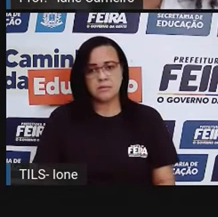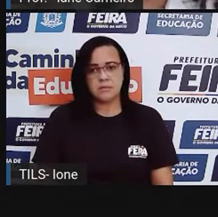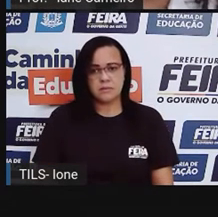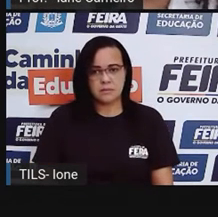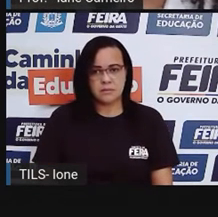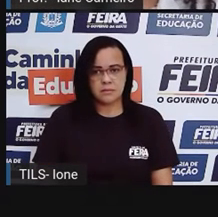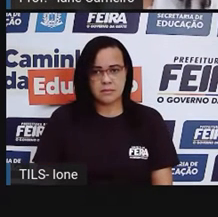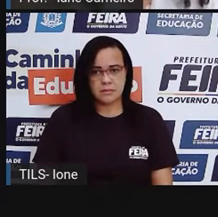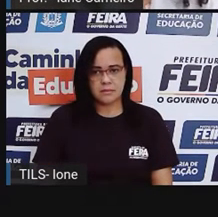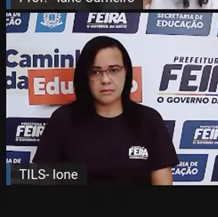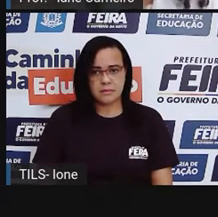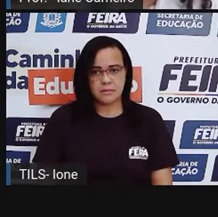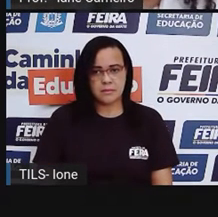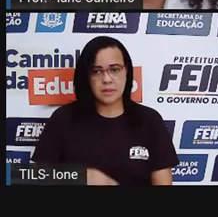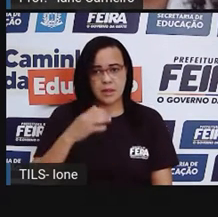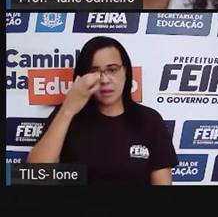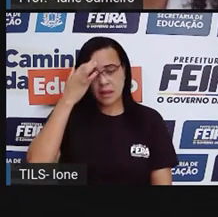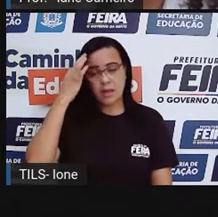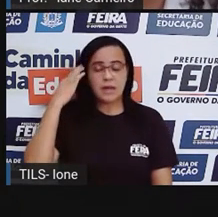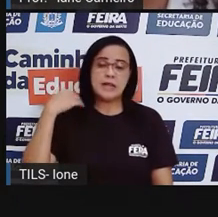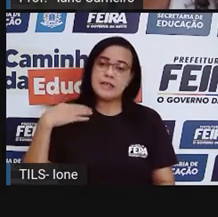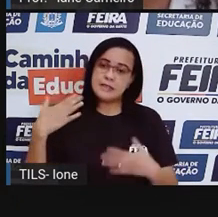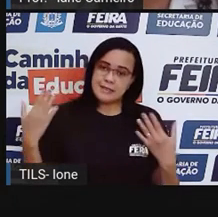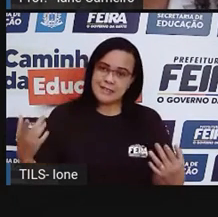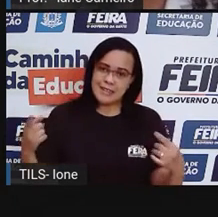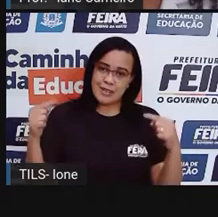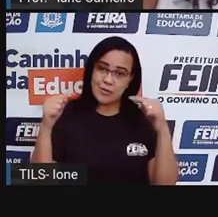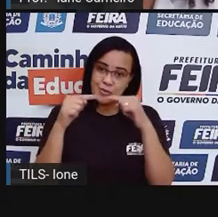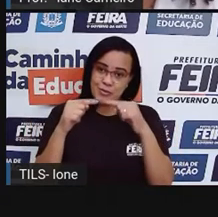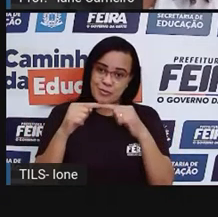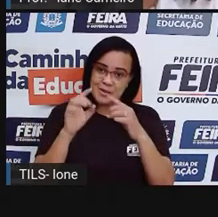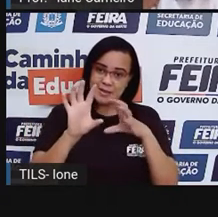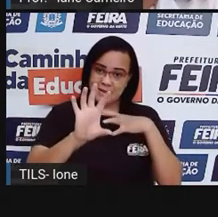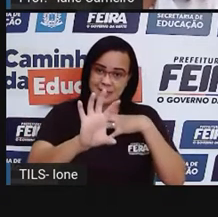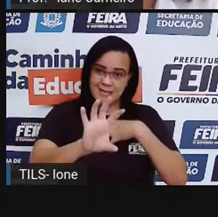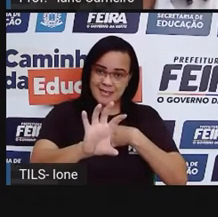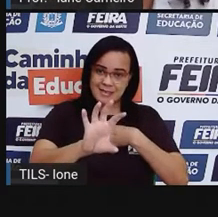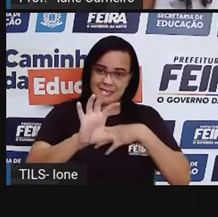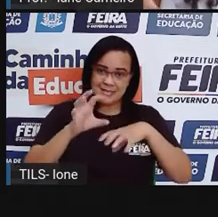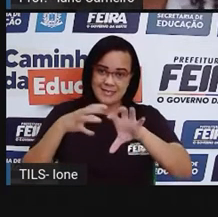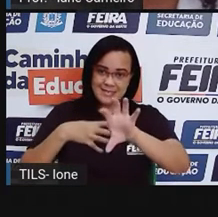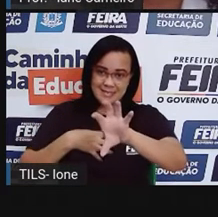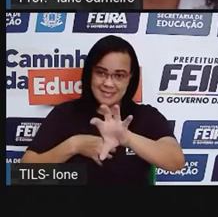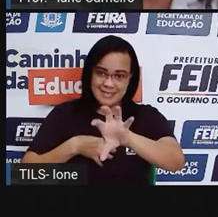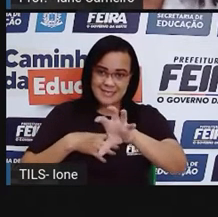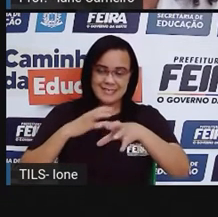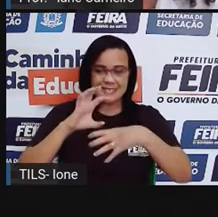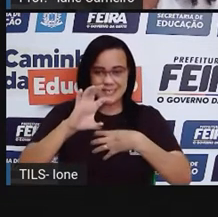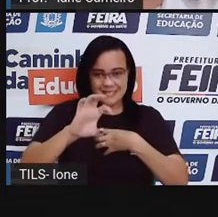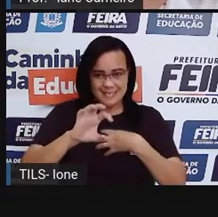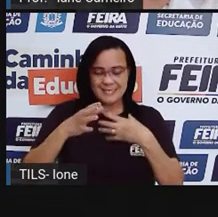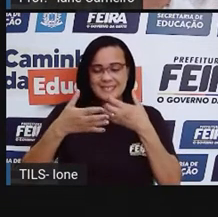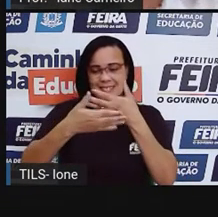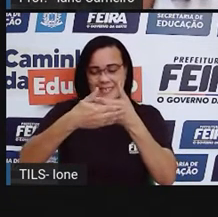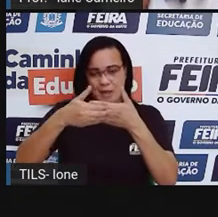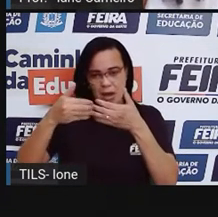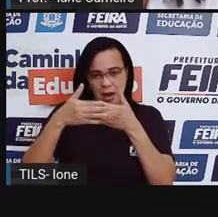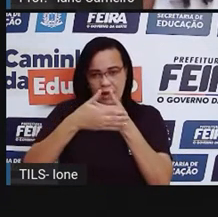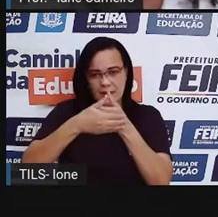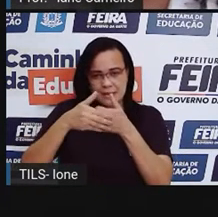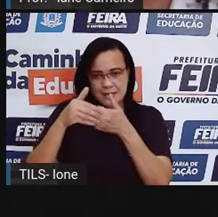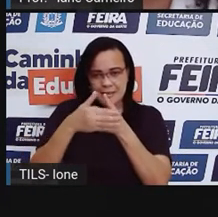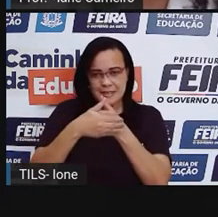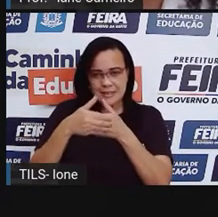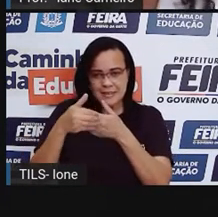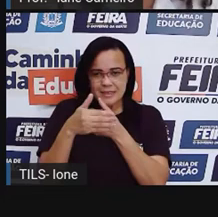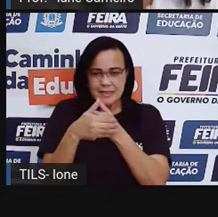gente vai exercer, né? Vai ter empatia com essa criança, oferecendo a ela um carinho, né? Perguntar a ela o que é que ela